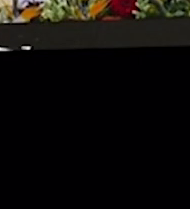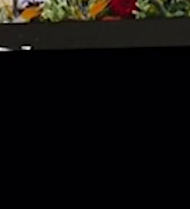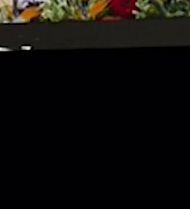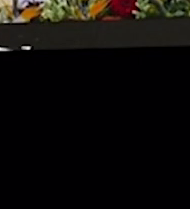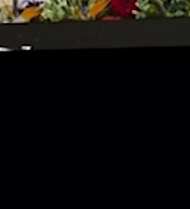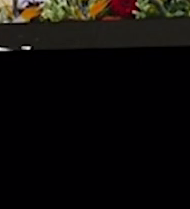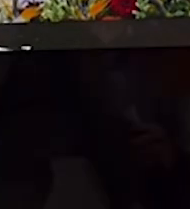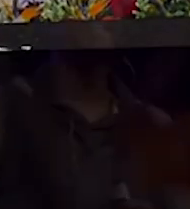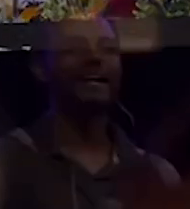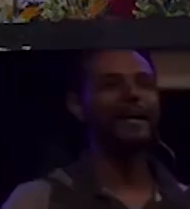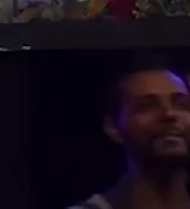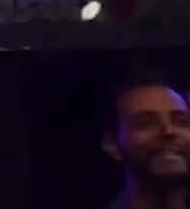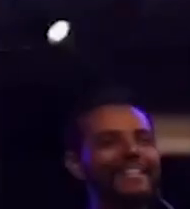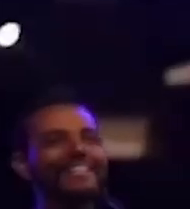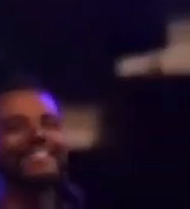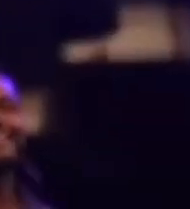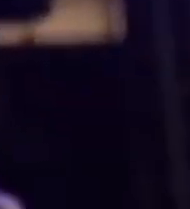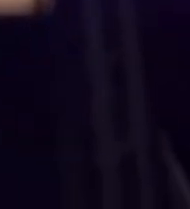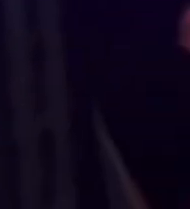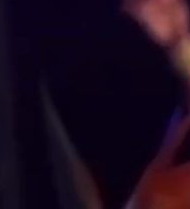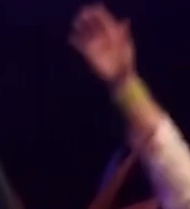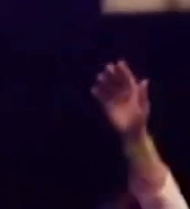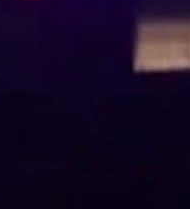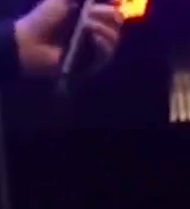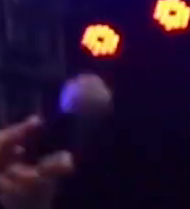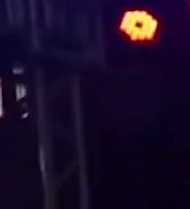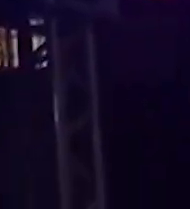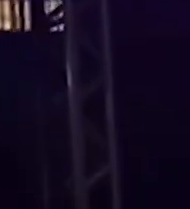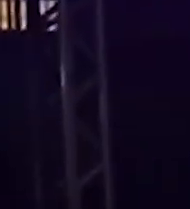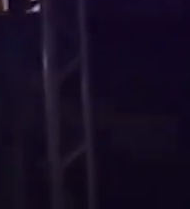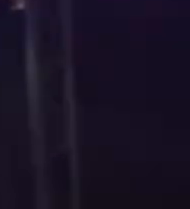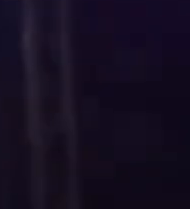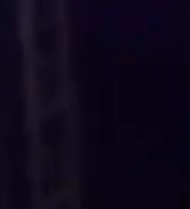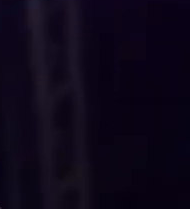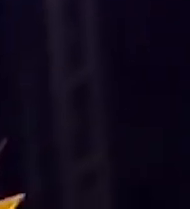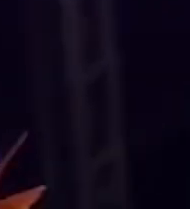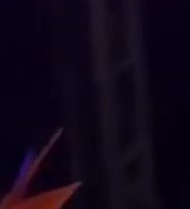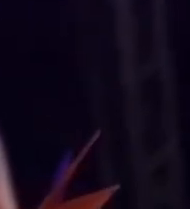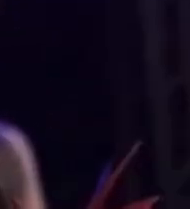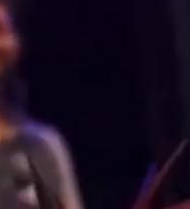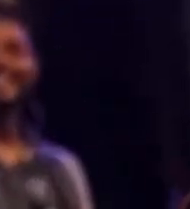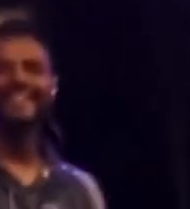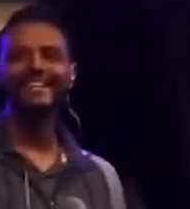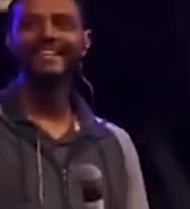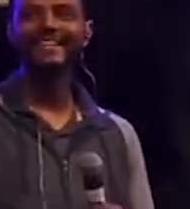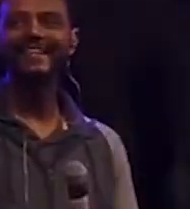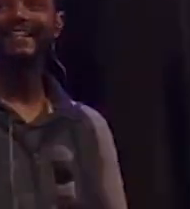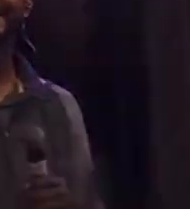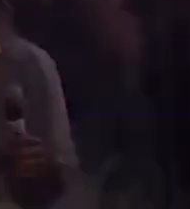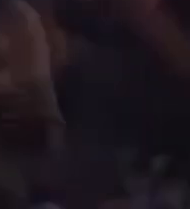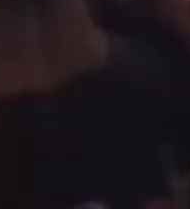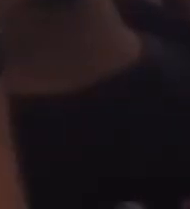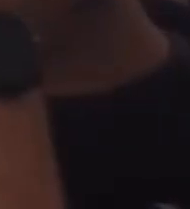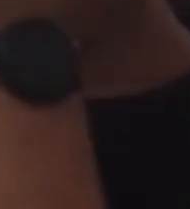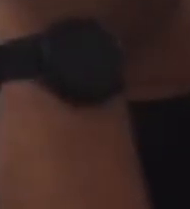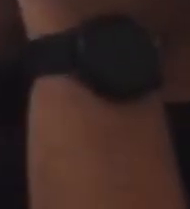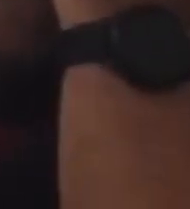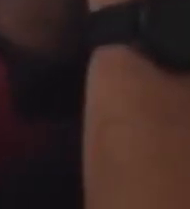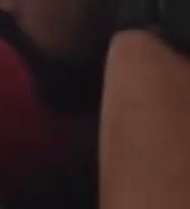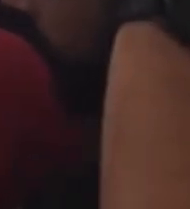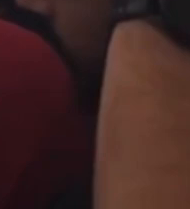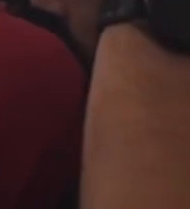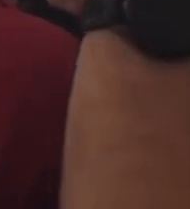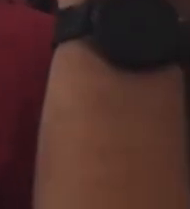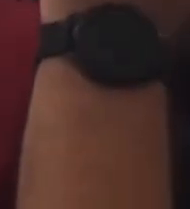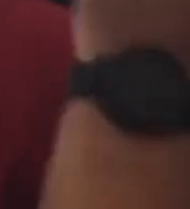início da renovação carismática católica no estado do Rio de Janeiro. No mesmo ano, em novembro, surge o primeiro grupo de oração